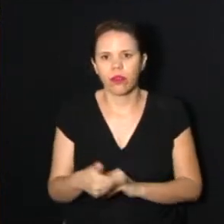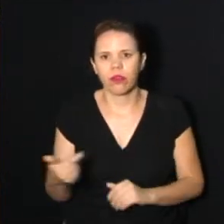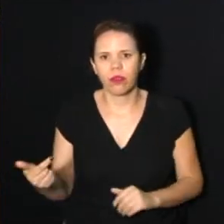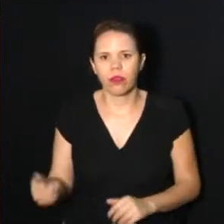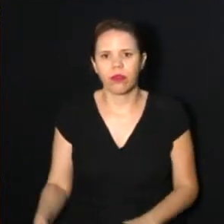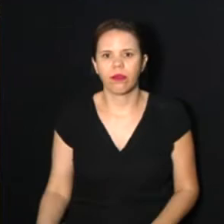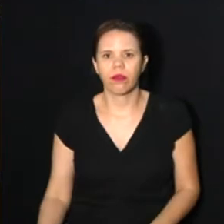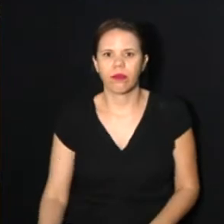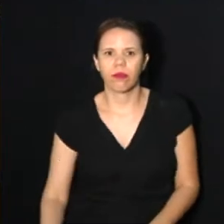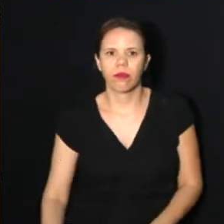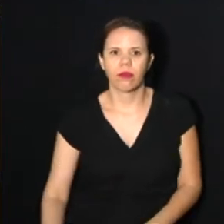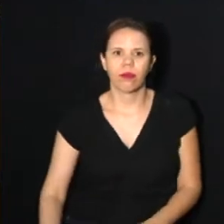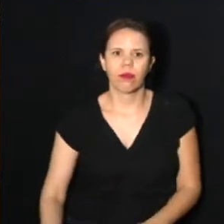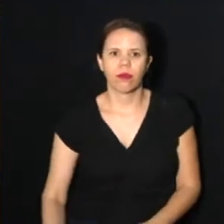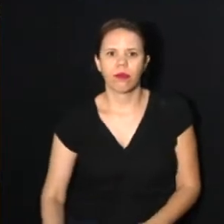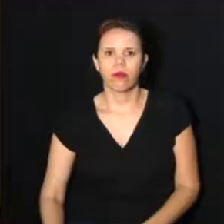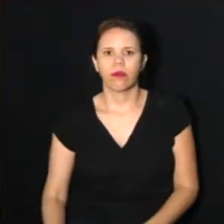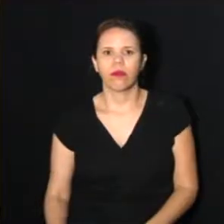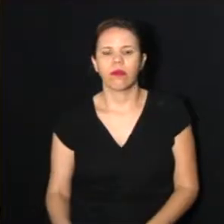Henrique, você esclareceu ou não?